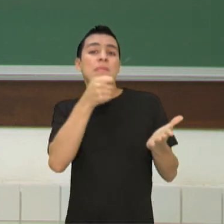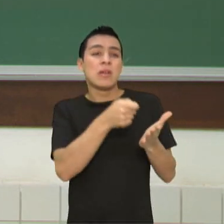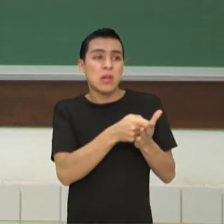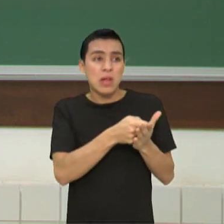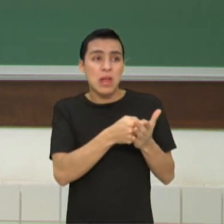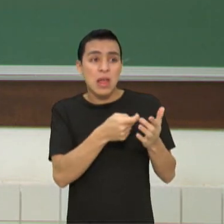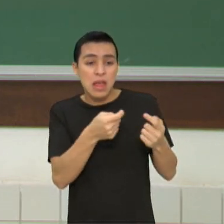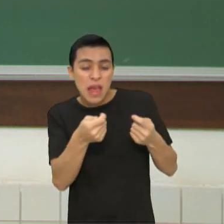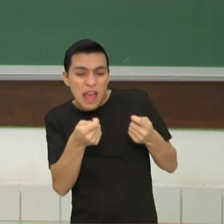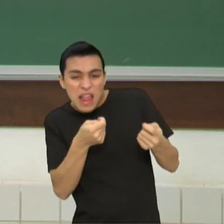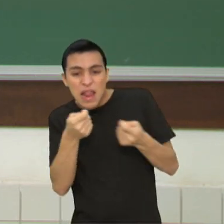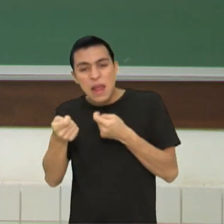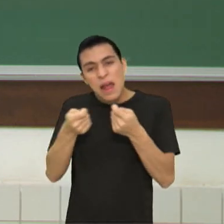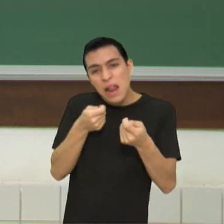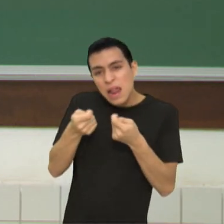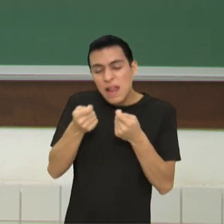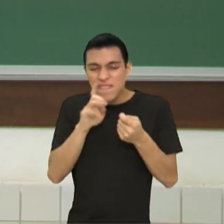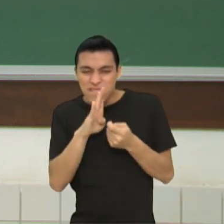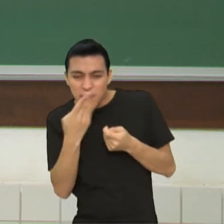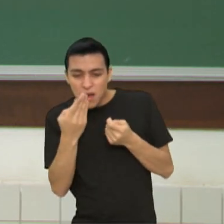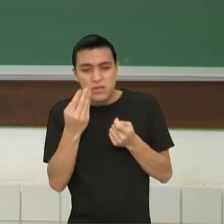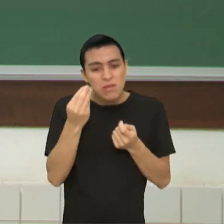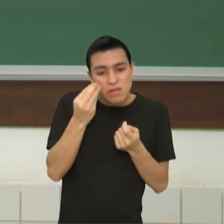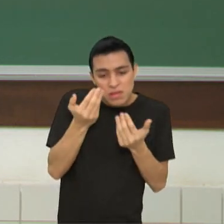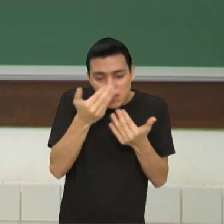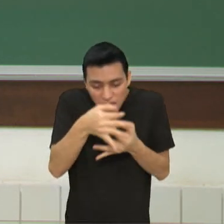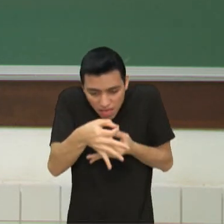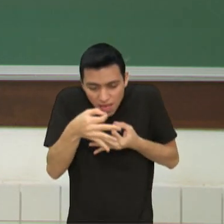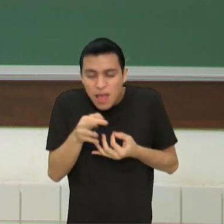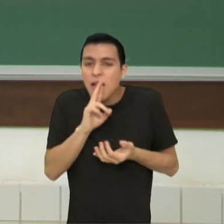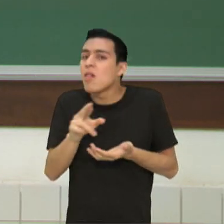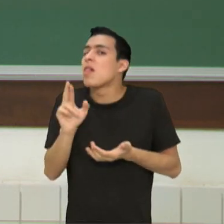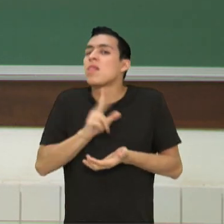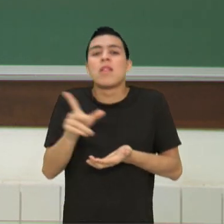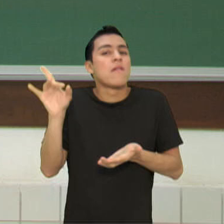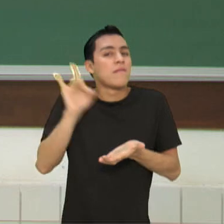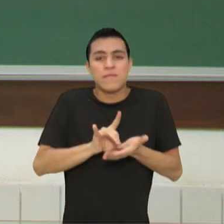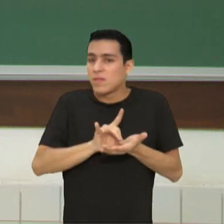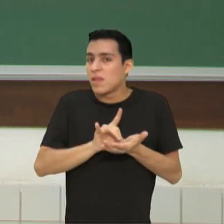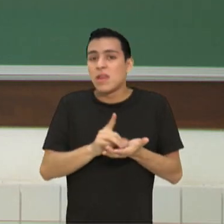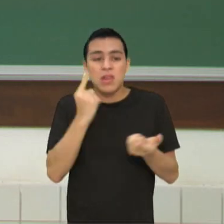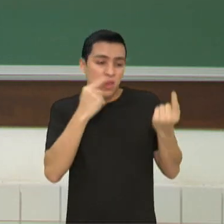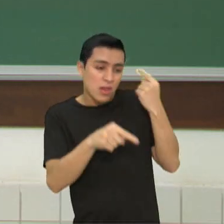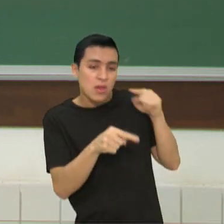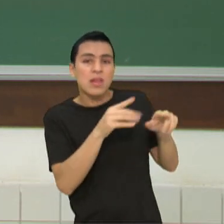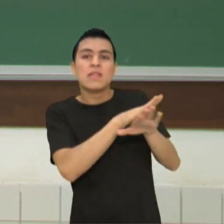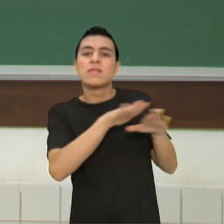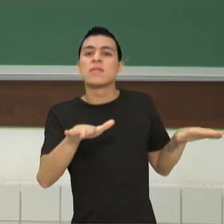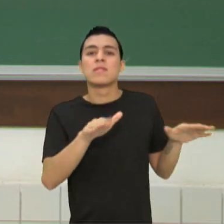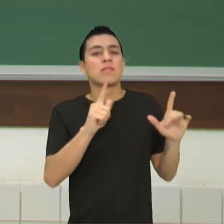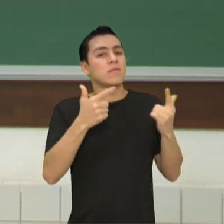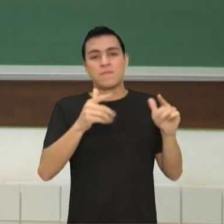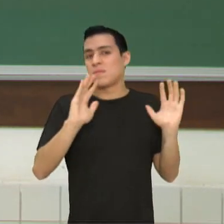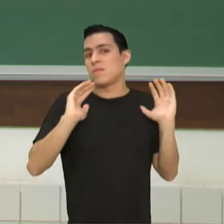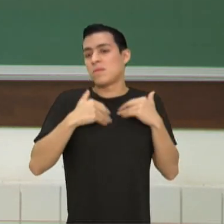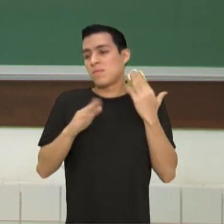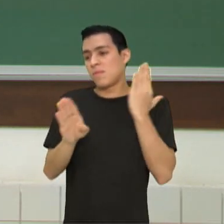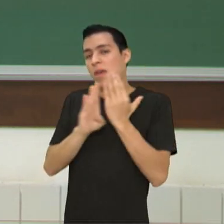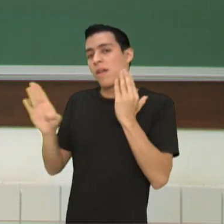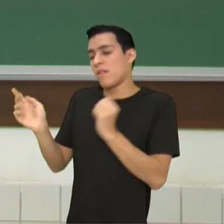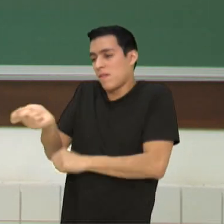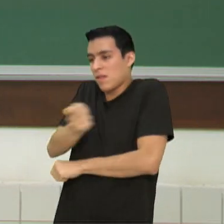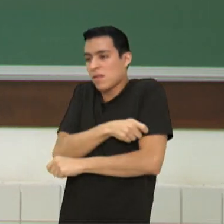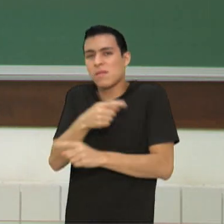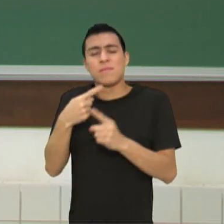ele manipulou os testes, que os resultados que ele tinha não eram válidos e descobriram que as crianças não eram autistas devido à vacina, porque